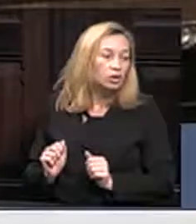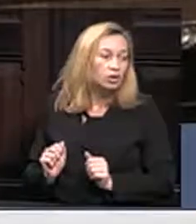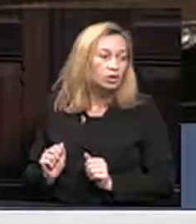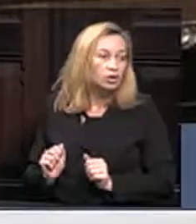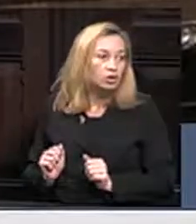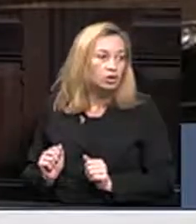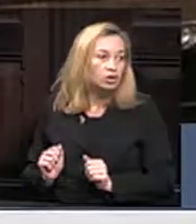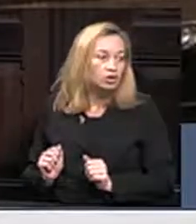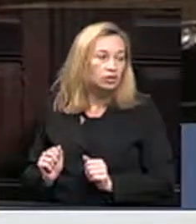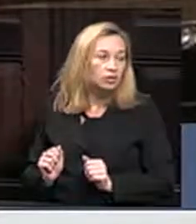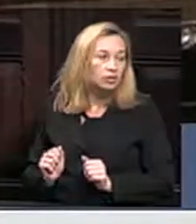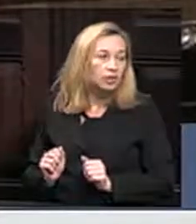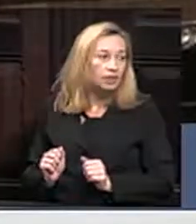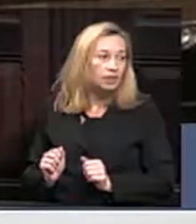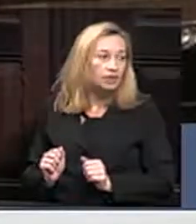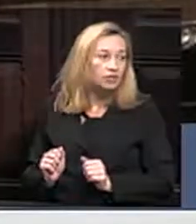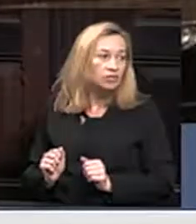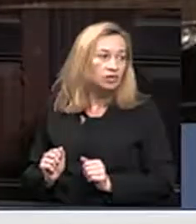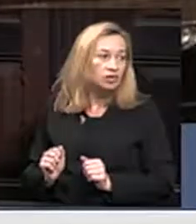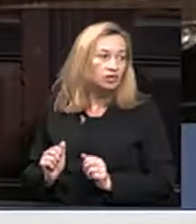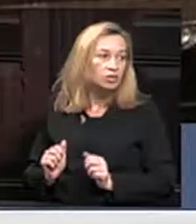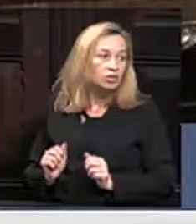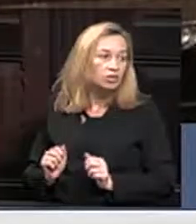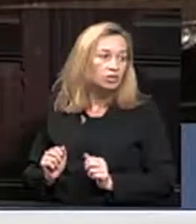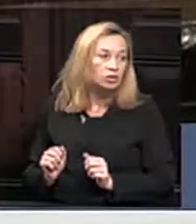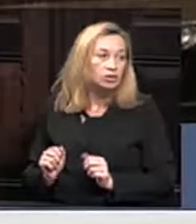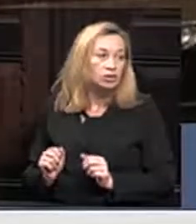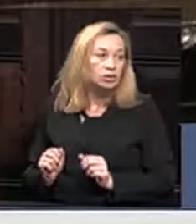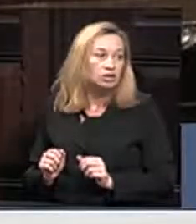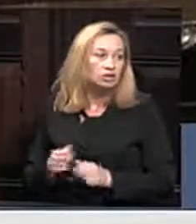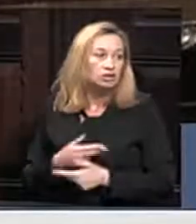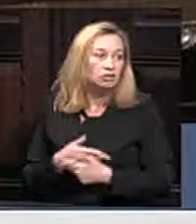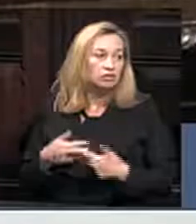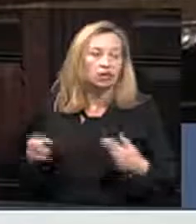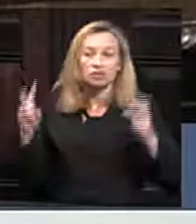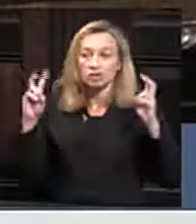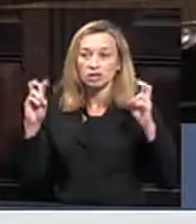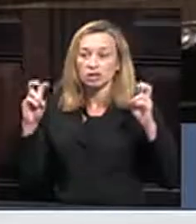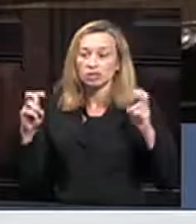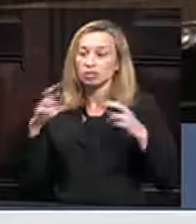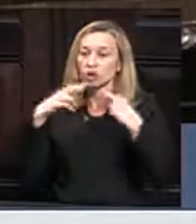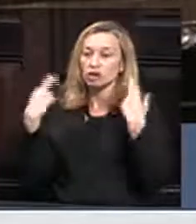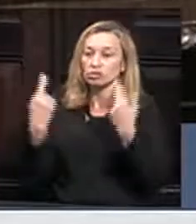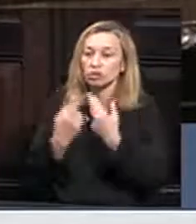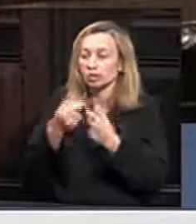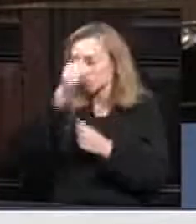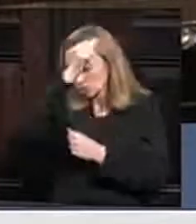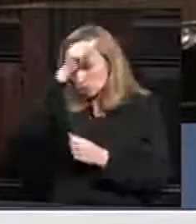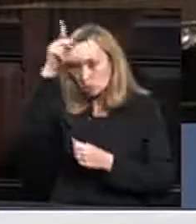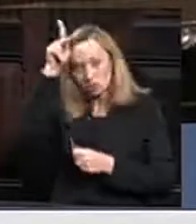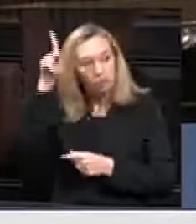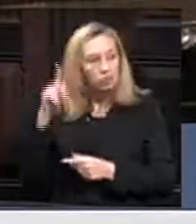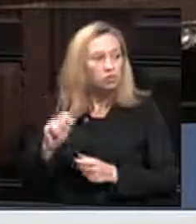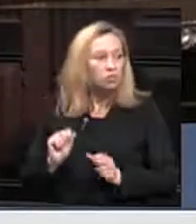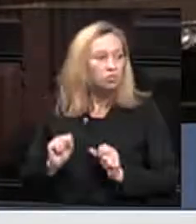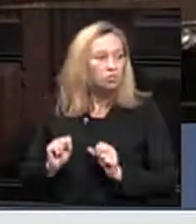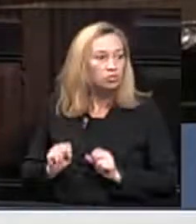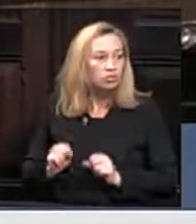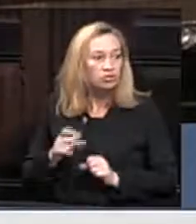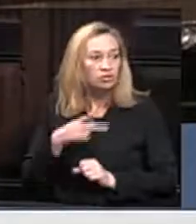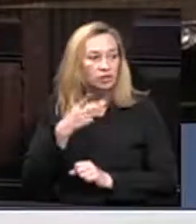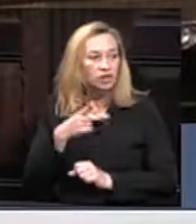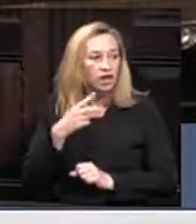uma modernização fazendária, nas inúmeras audiências públicas que tivemos aqui, por exemplo,